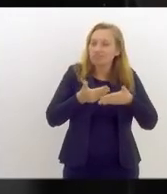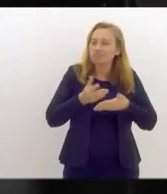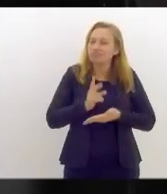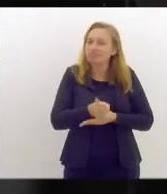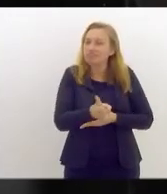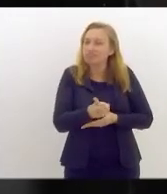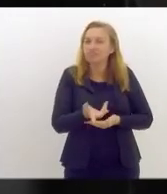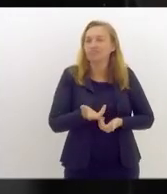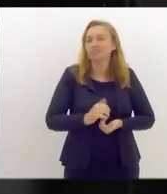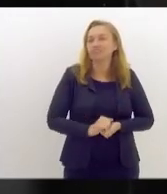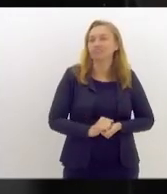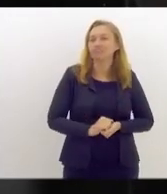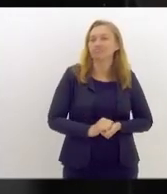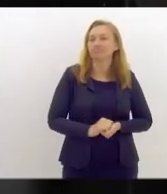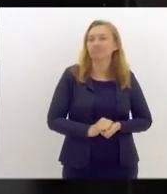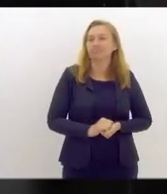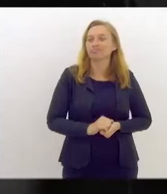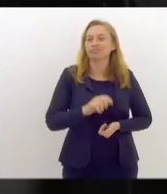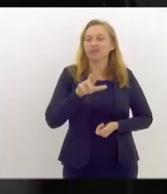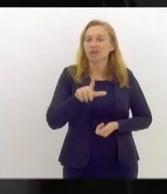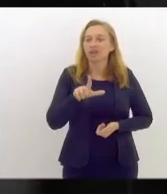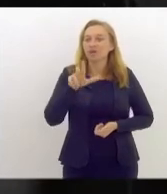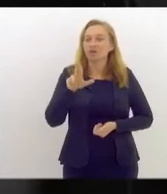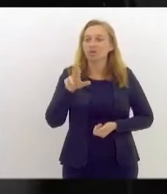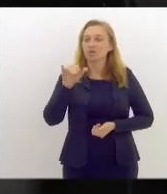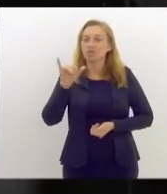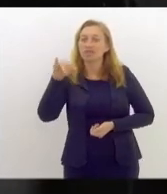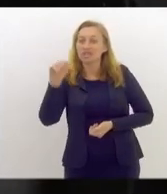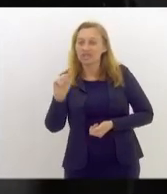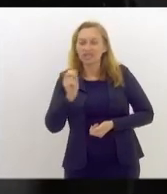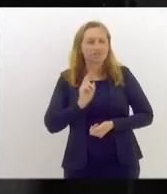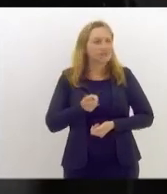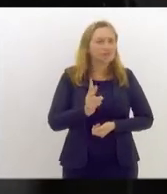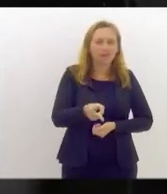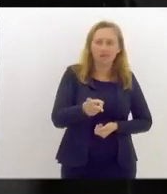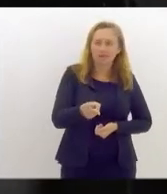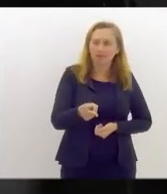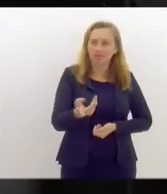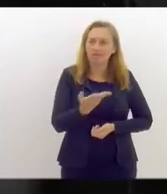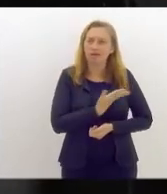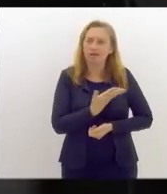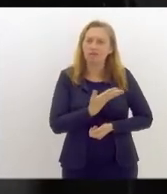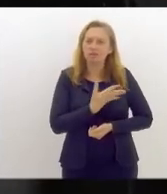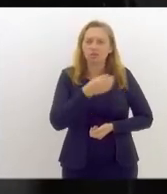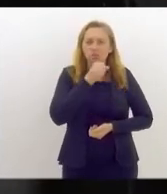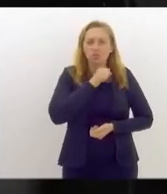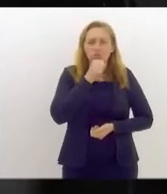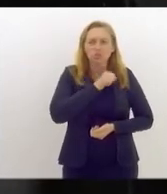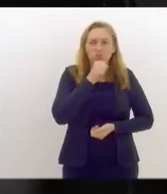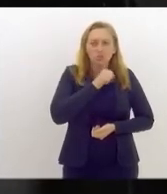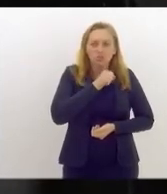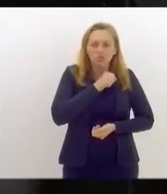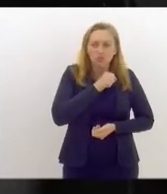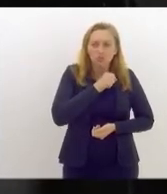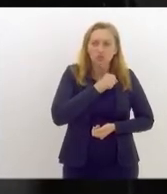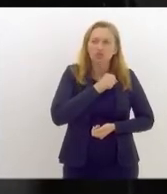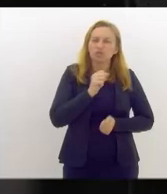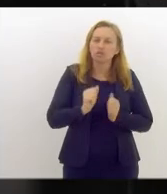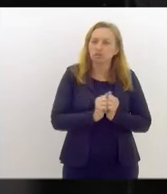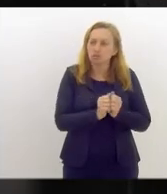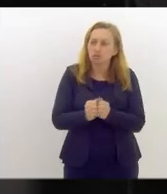é ele e a Lúcia estão sempre são amigos antigos amigos de